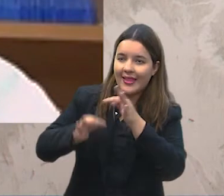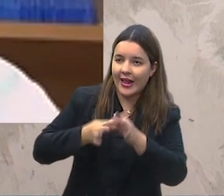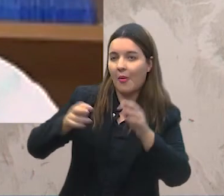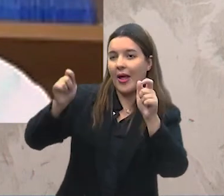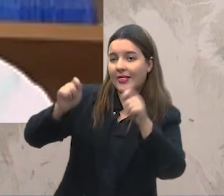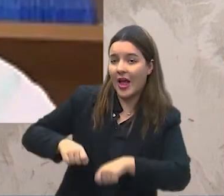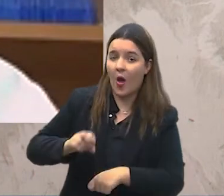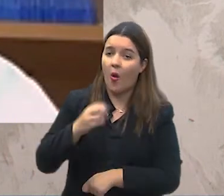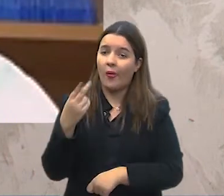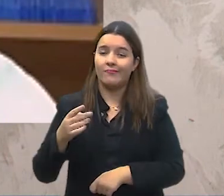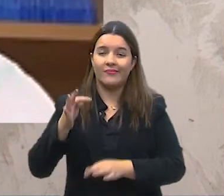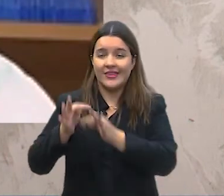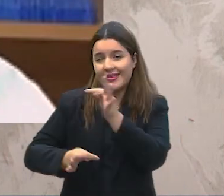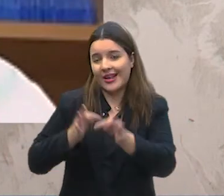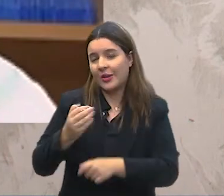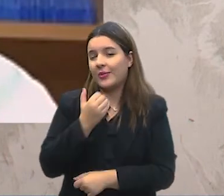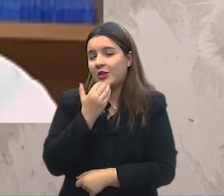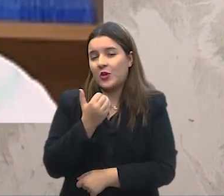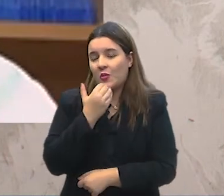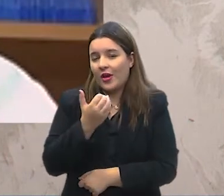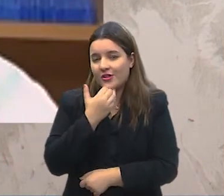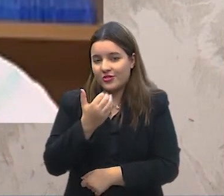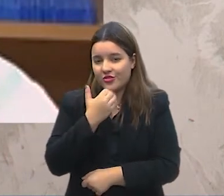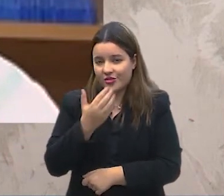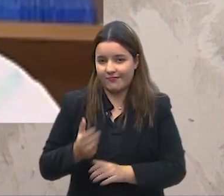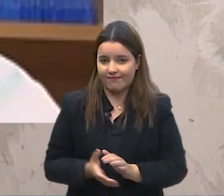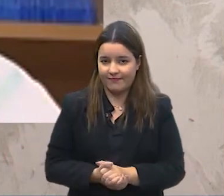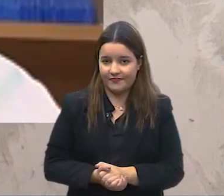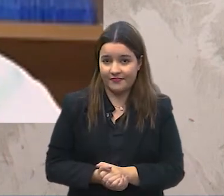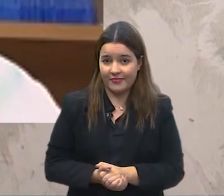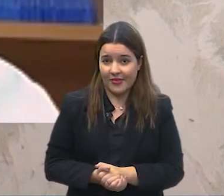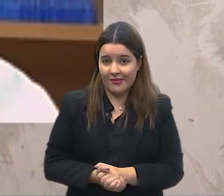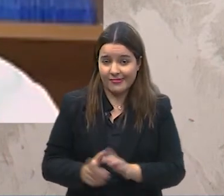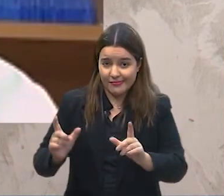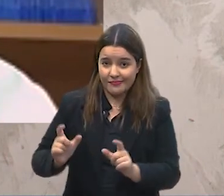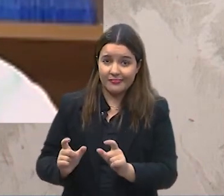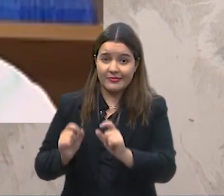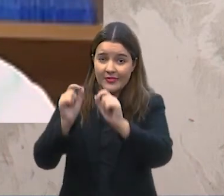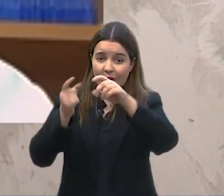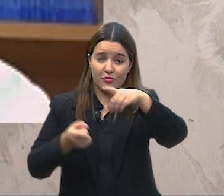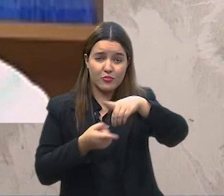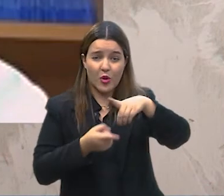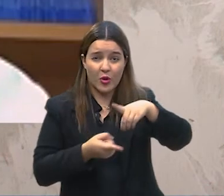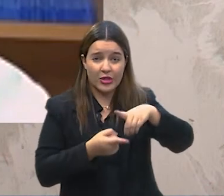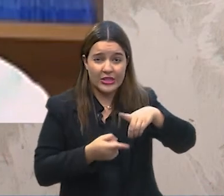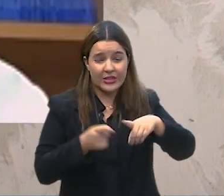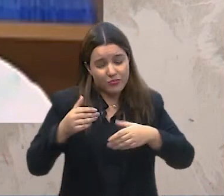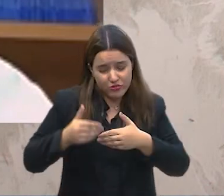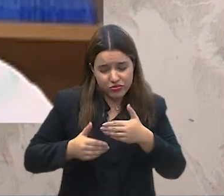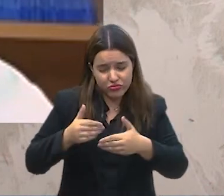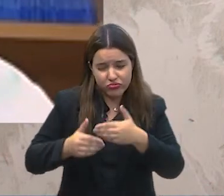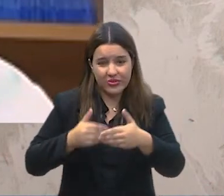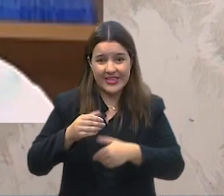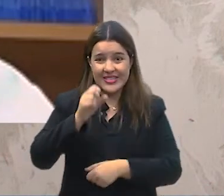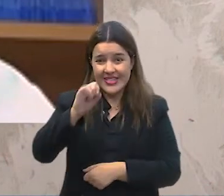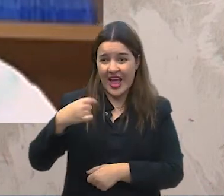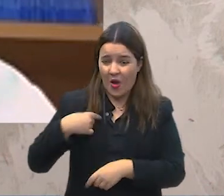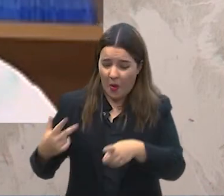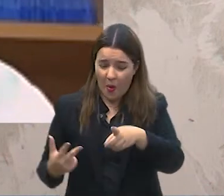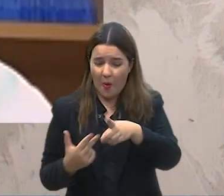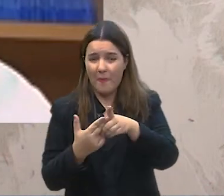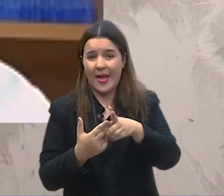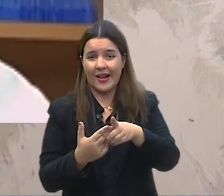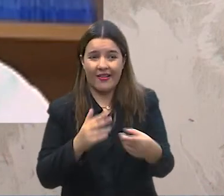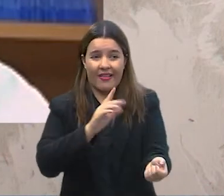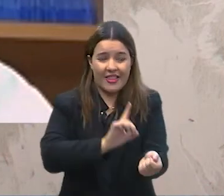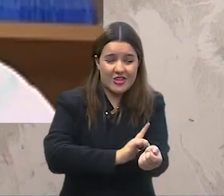de próstata é o menos desfavorável. E aí uma intervenção poderia, inclusive, complicar outras situações, e a